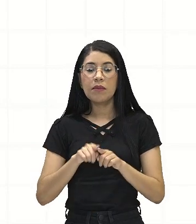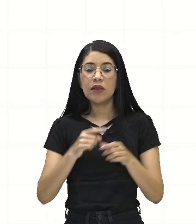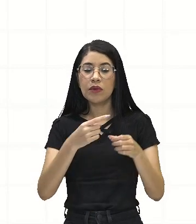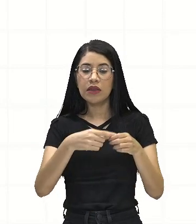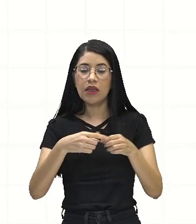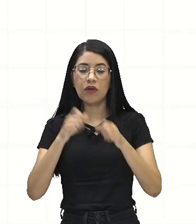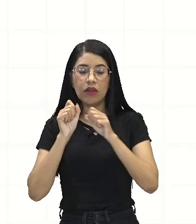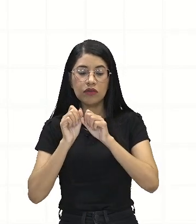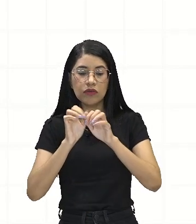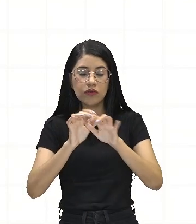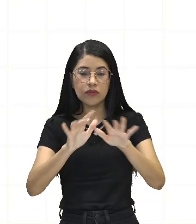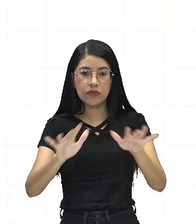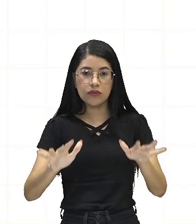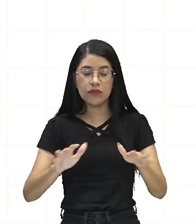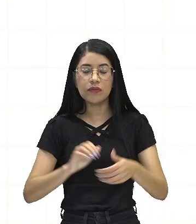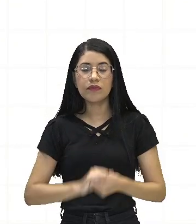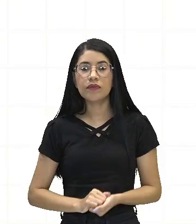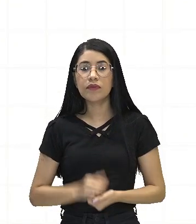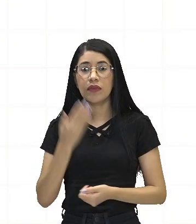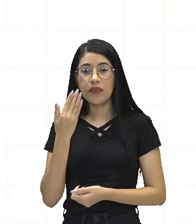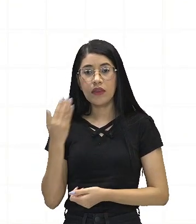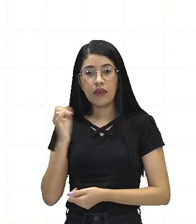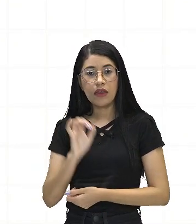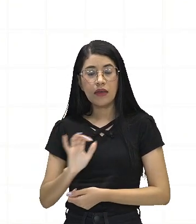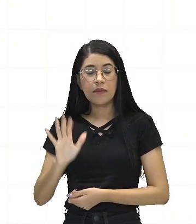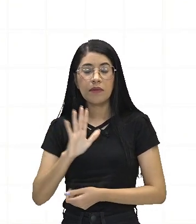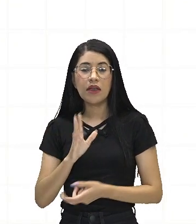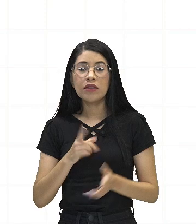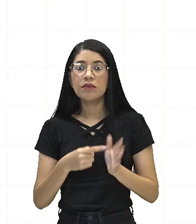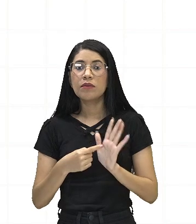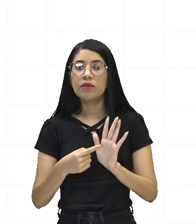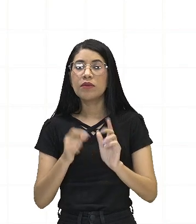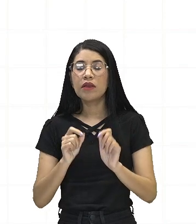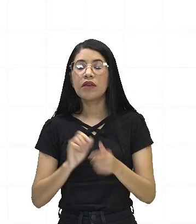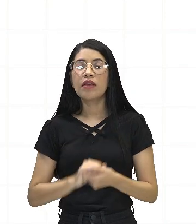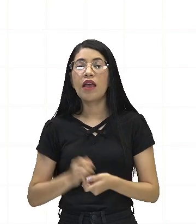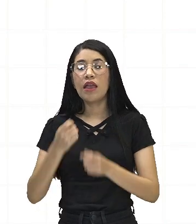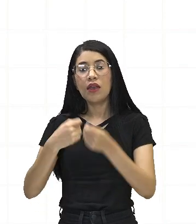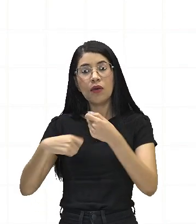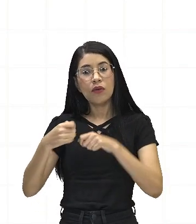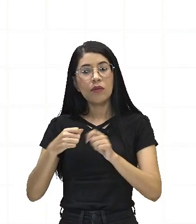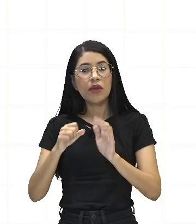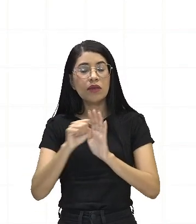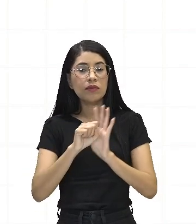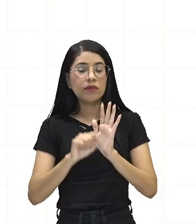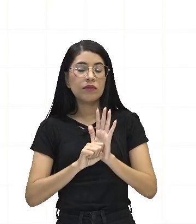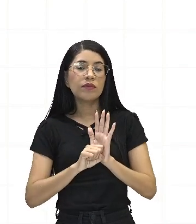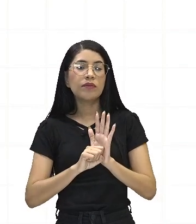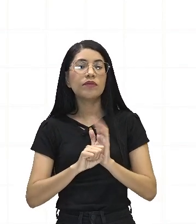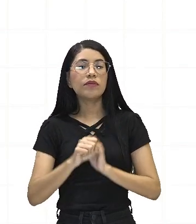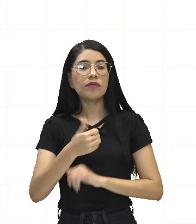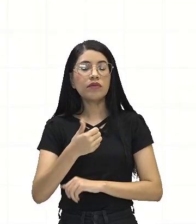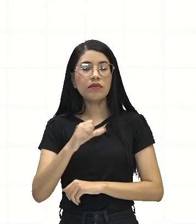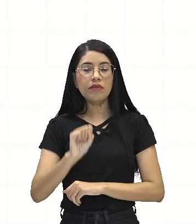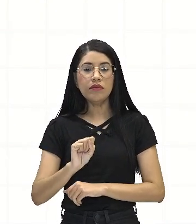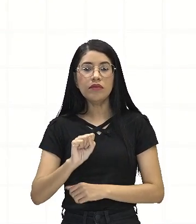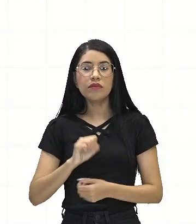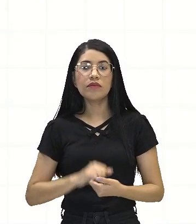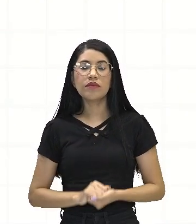outras atividades econômicas que a gente já viu, né, que contribuiu aí para o surgimento, né, ou estabelecimento de